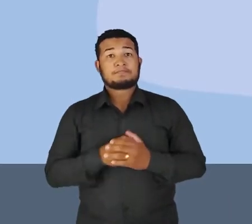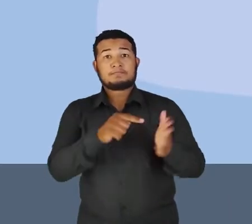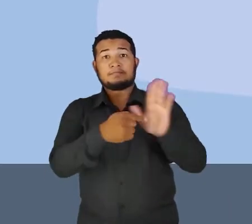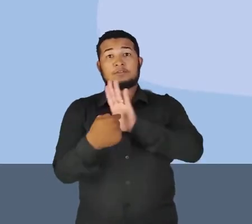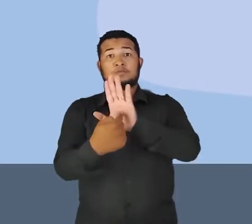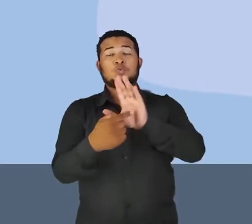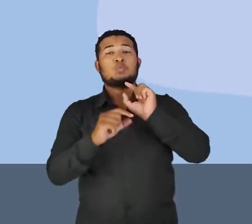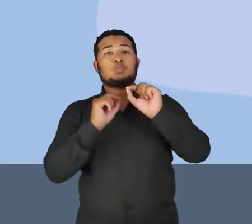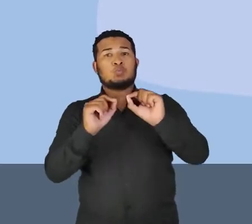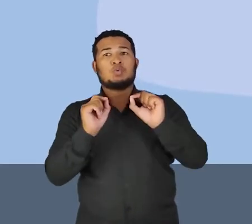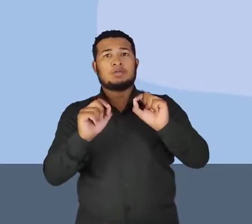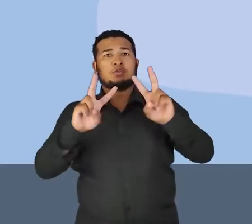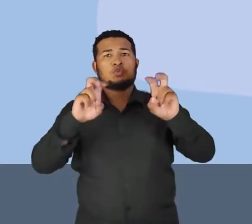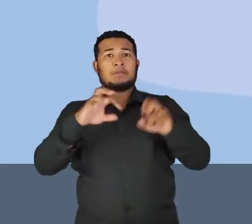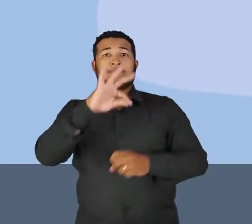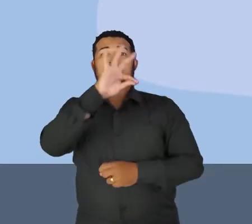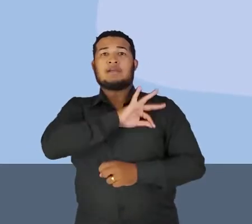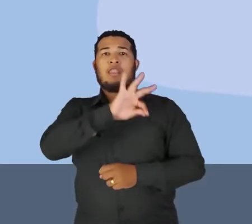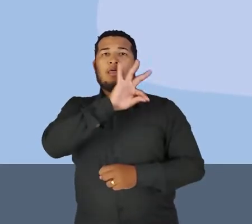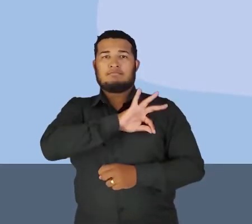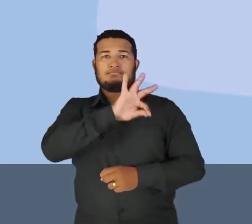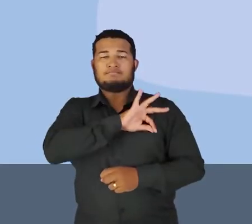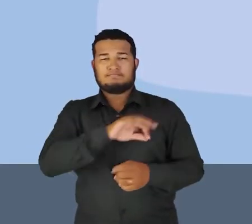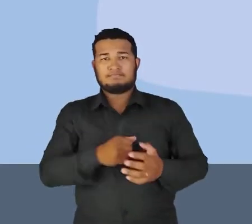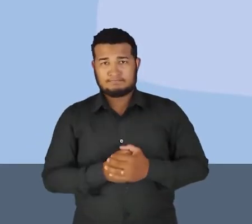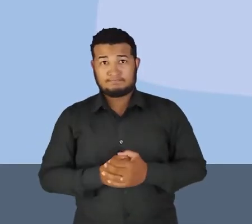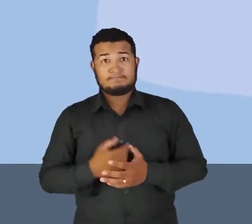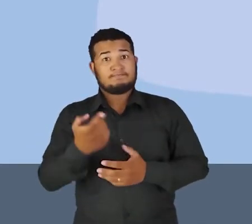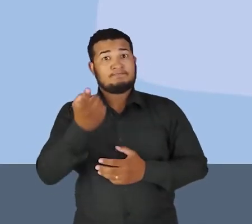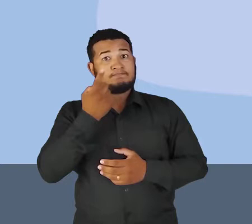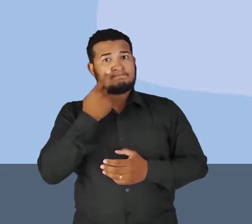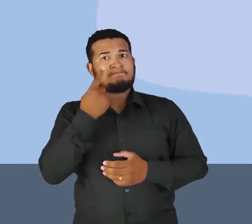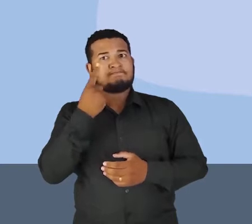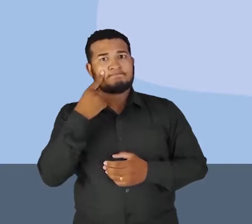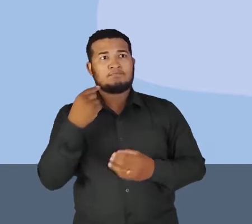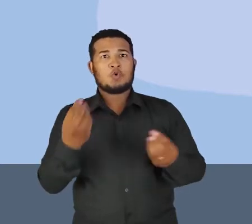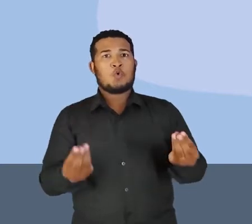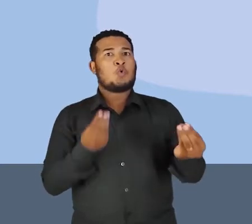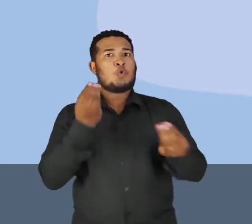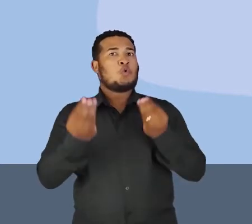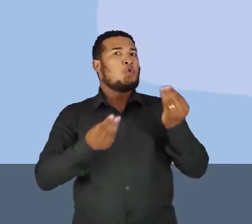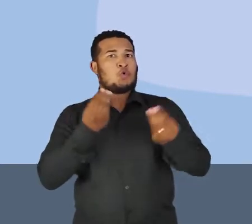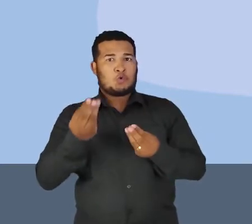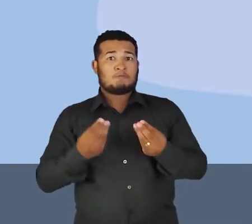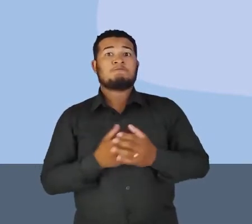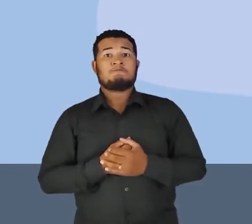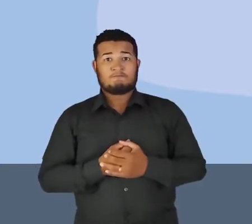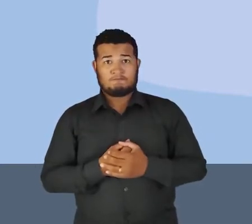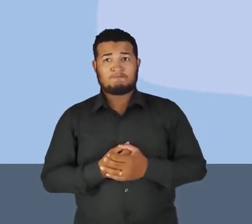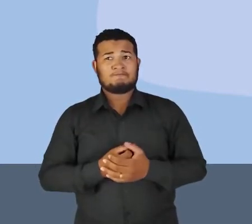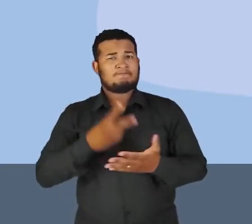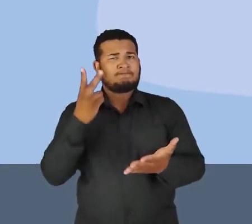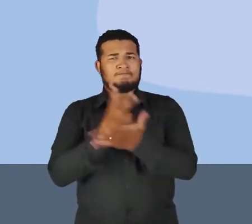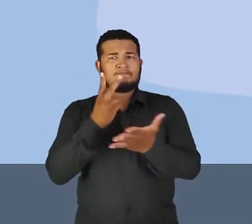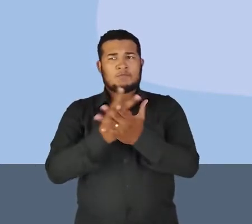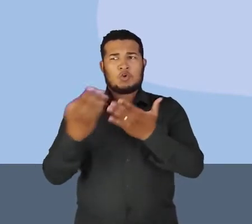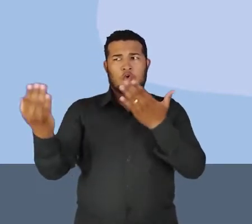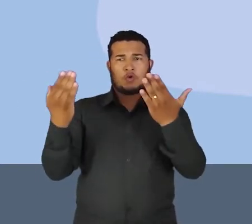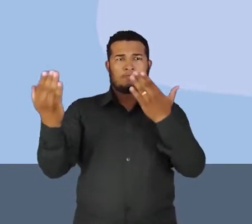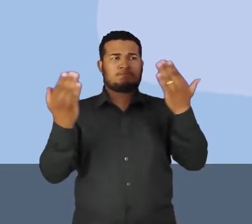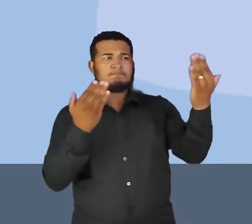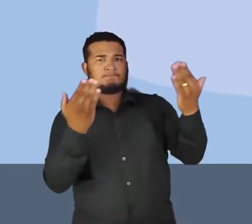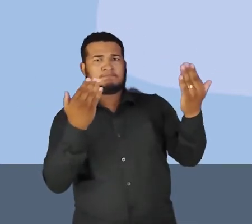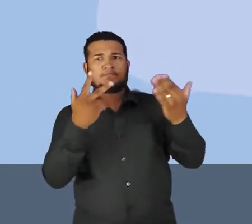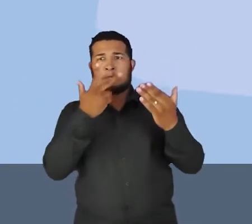mostra sobre salário, gente. Olha só a disparidade, tá? Está sempre comparando com o mesmo